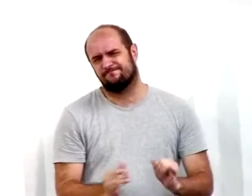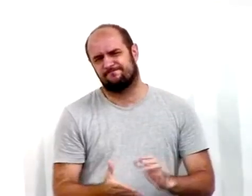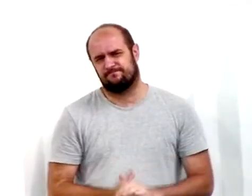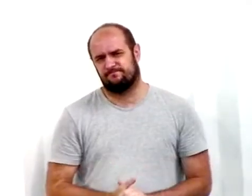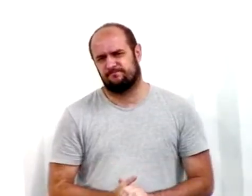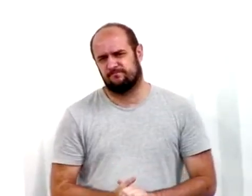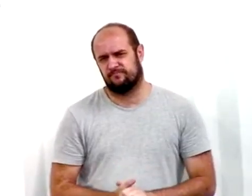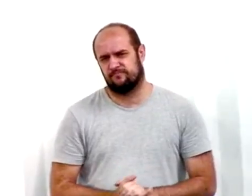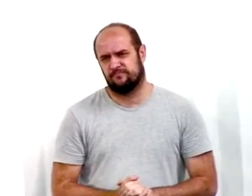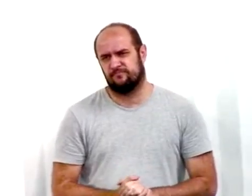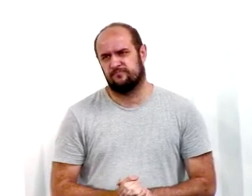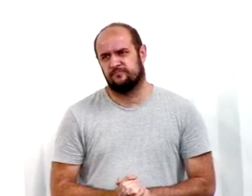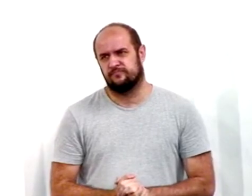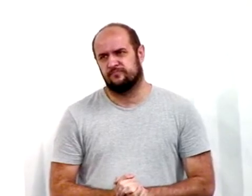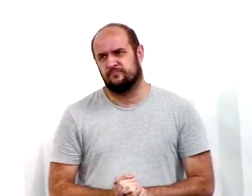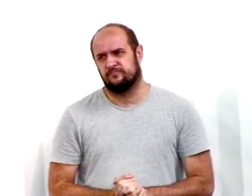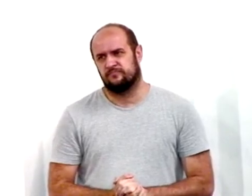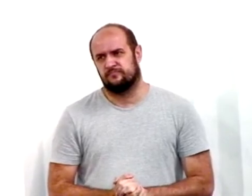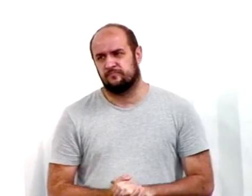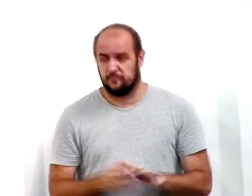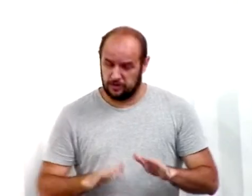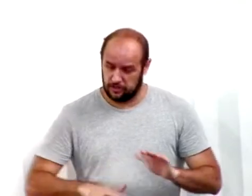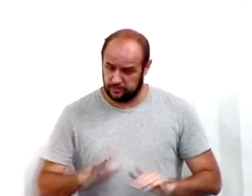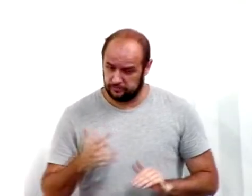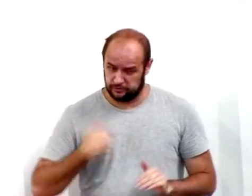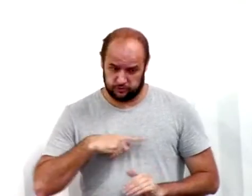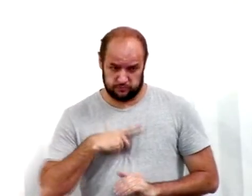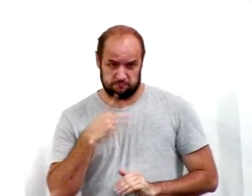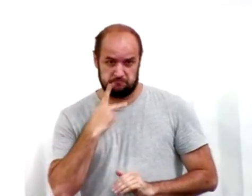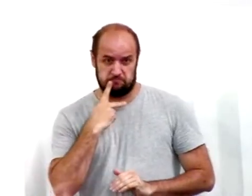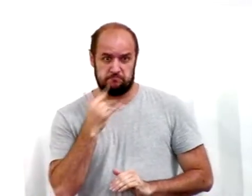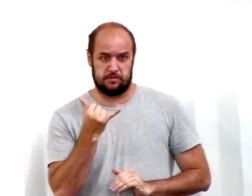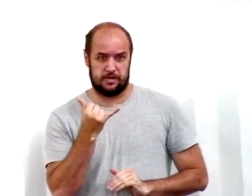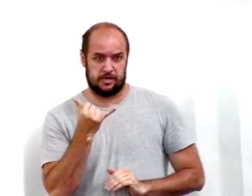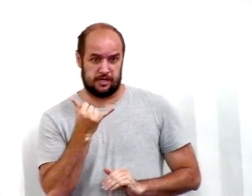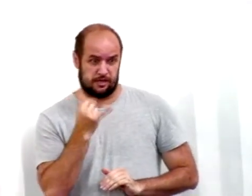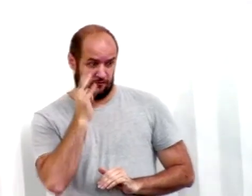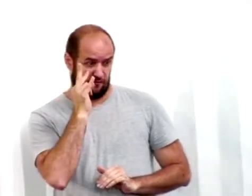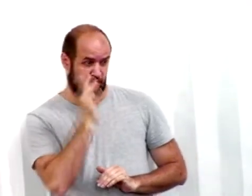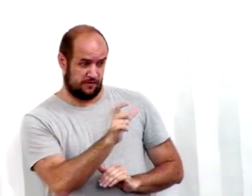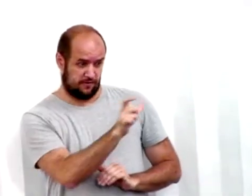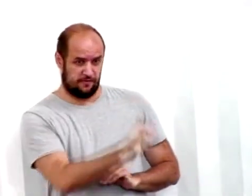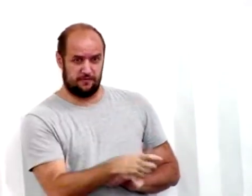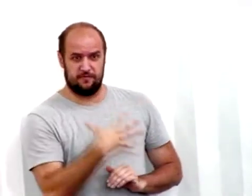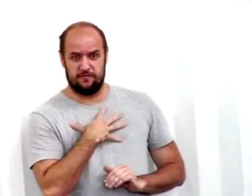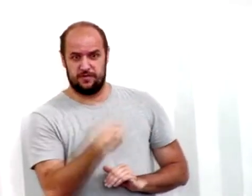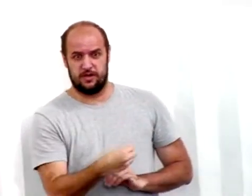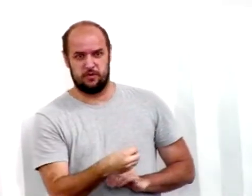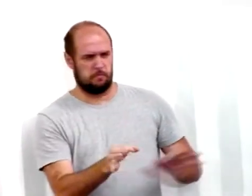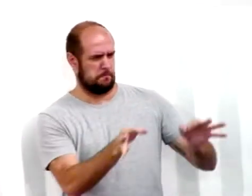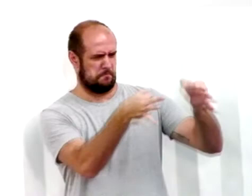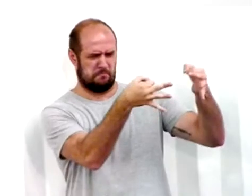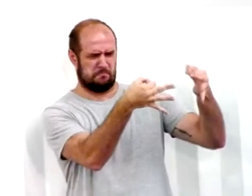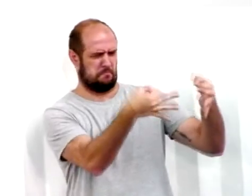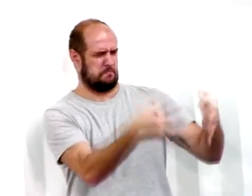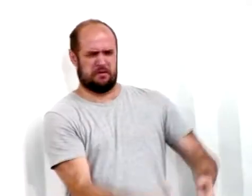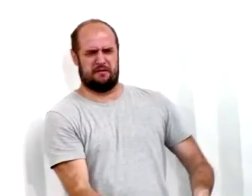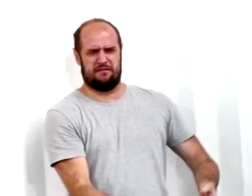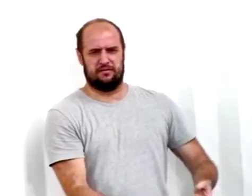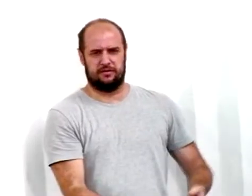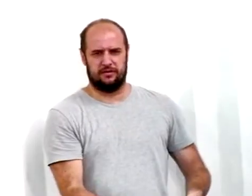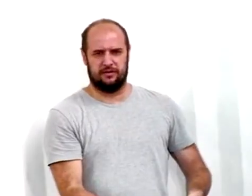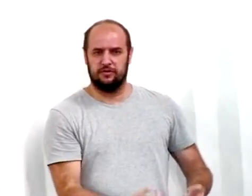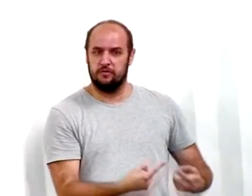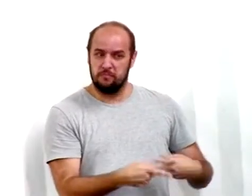como. Muitas vezes nós pais não enxergamos os defeitos e os problemas do nosso filho. E